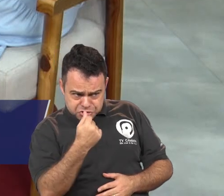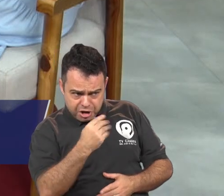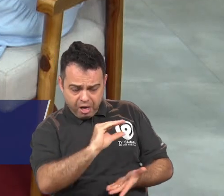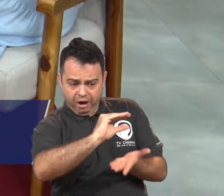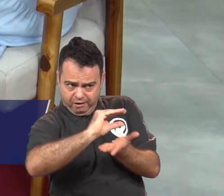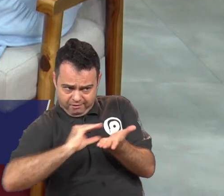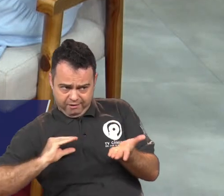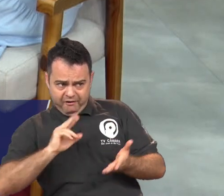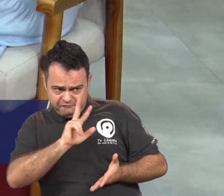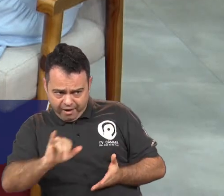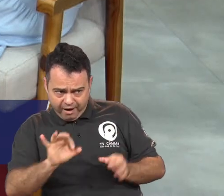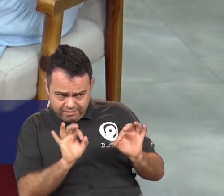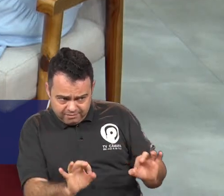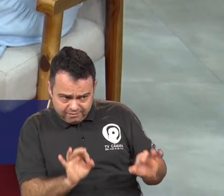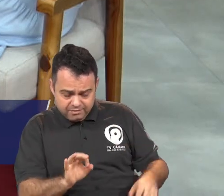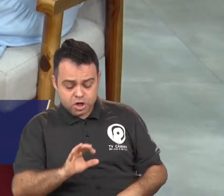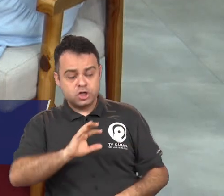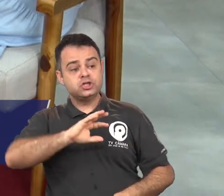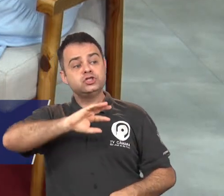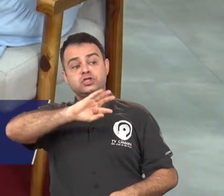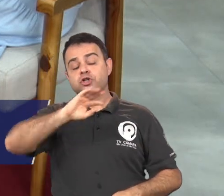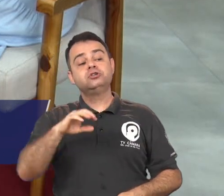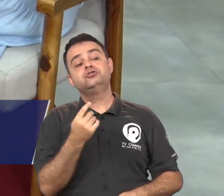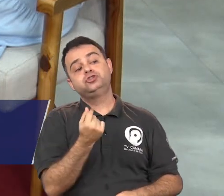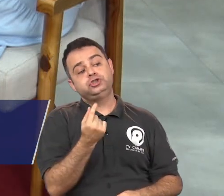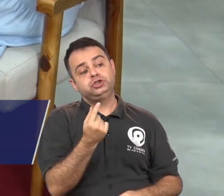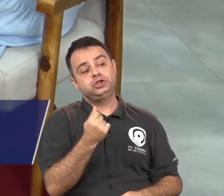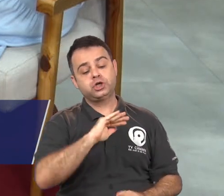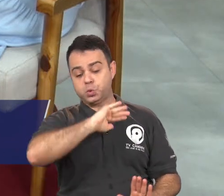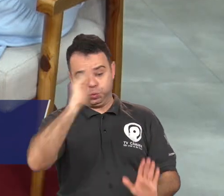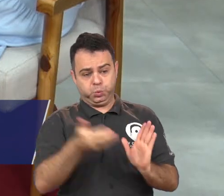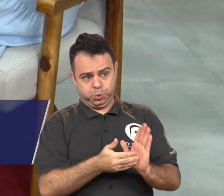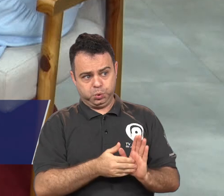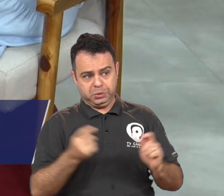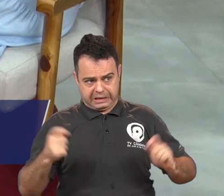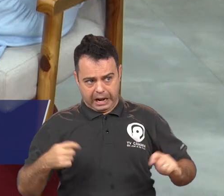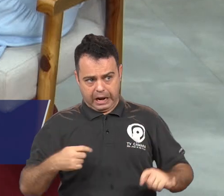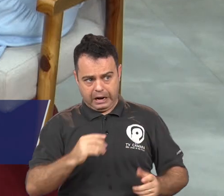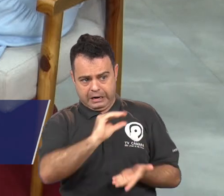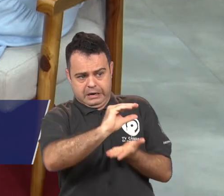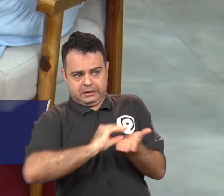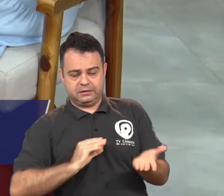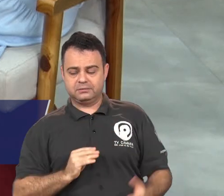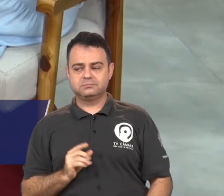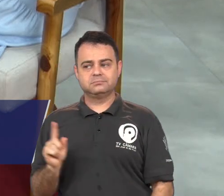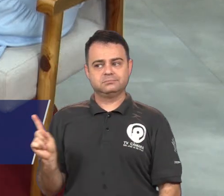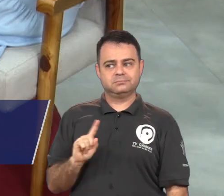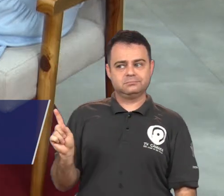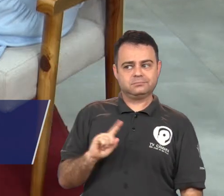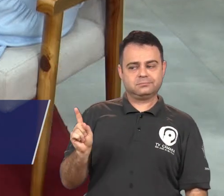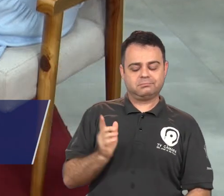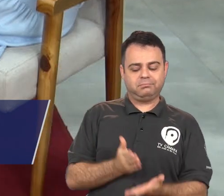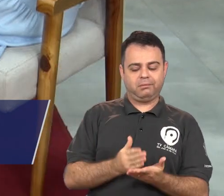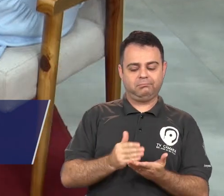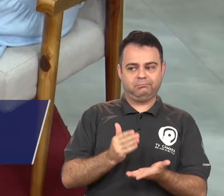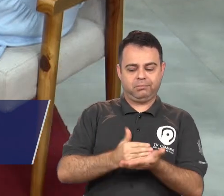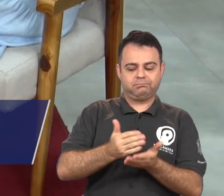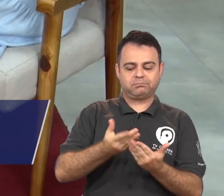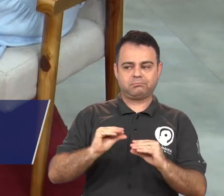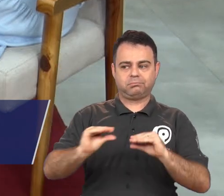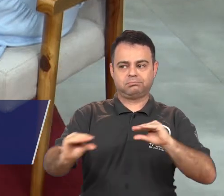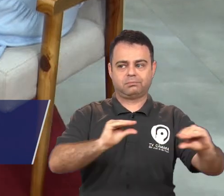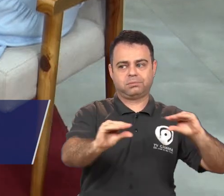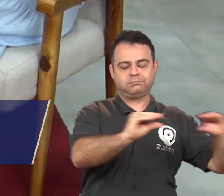mandar toda a sua emenda impositiva para a instituição. Eu falei, claro que não, mas com certeza a instituição vai